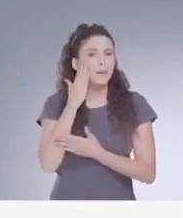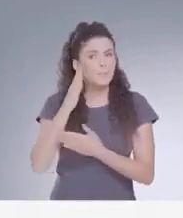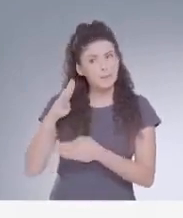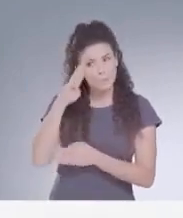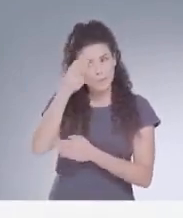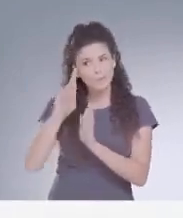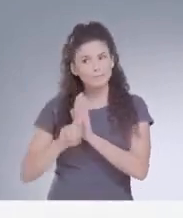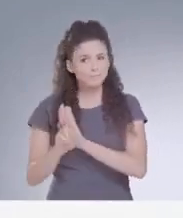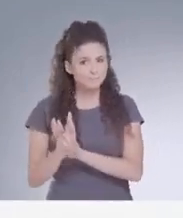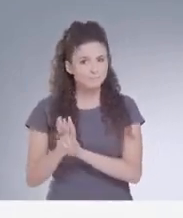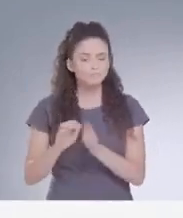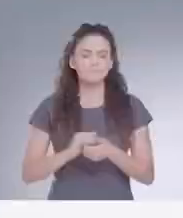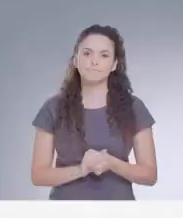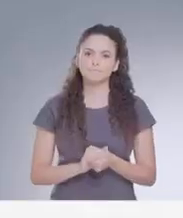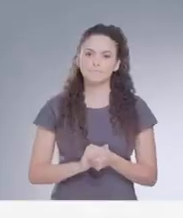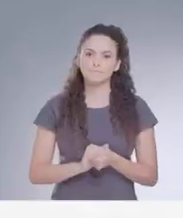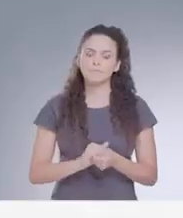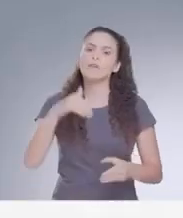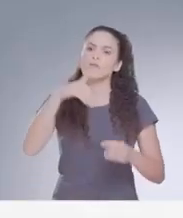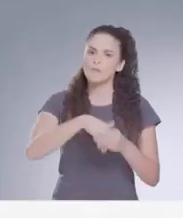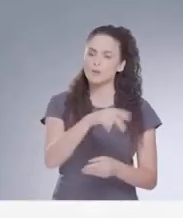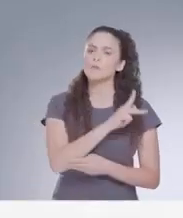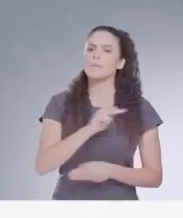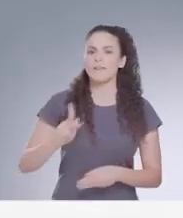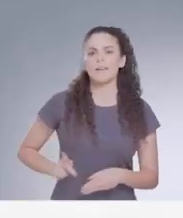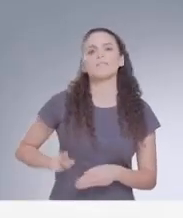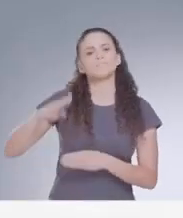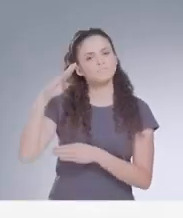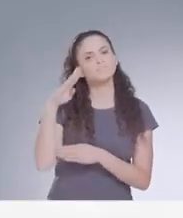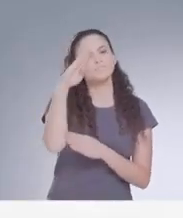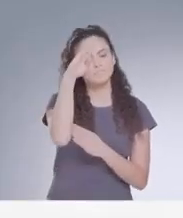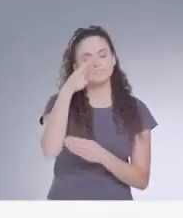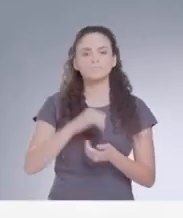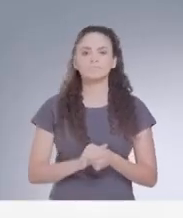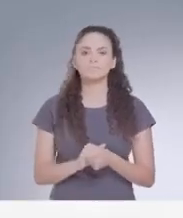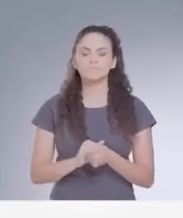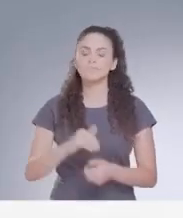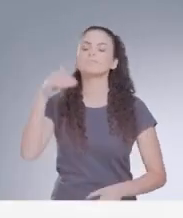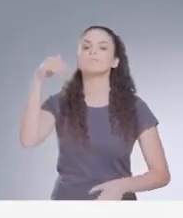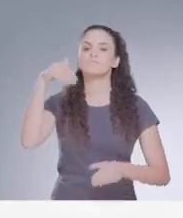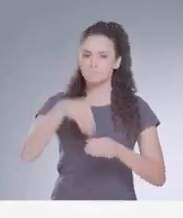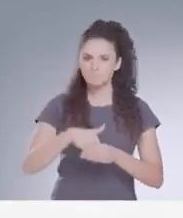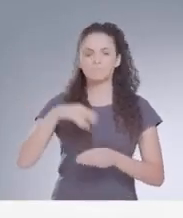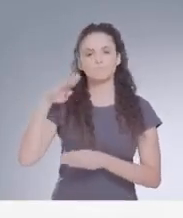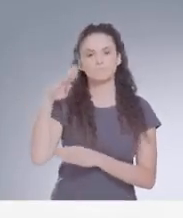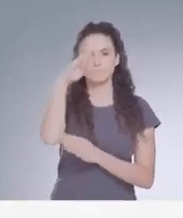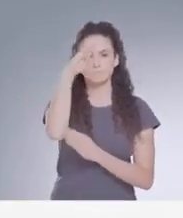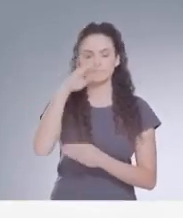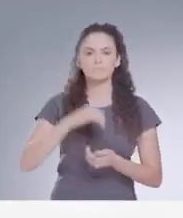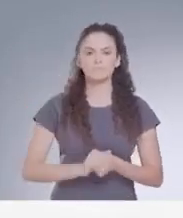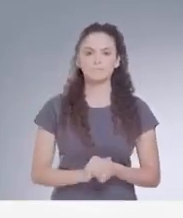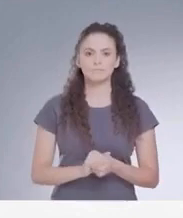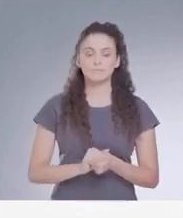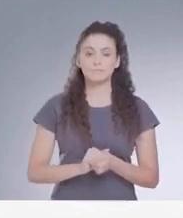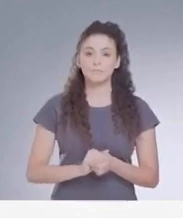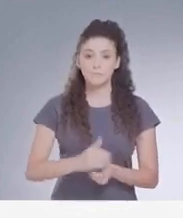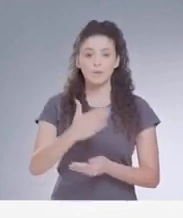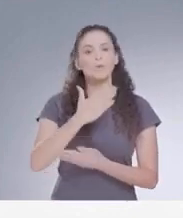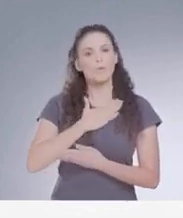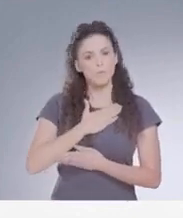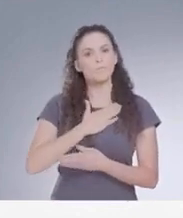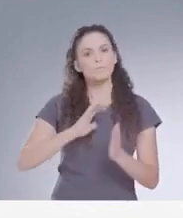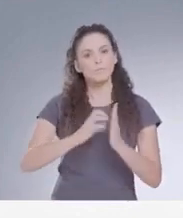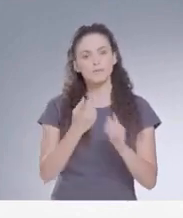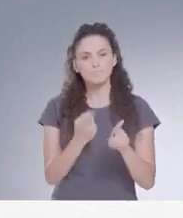sabendo tudo o que ele representa. O meu candidato a presidente da República é o presidente Bolsonaro. Sou eleitor de Jair Bolsonaro. E